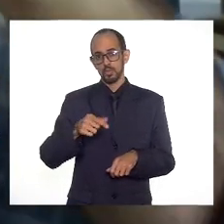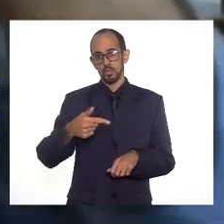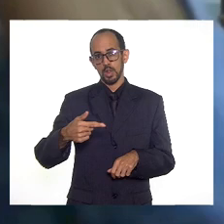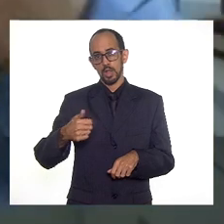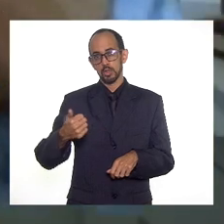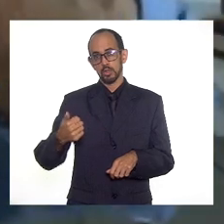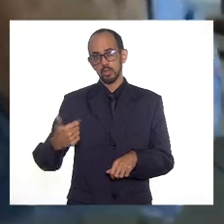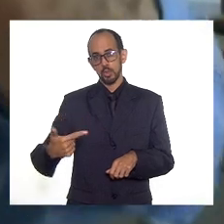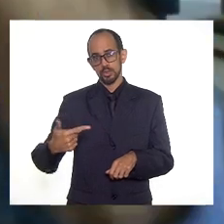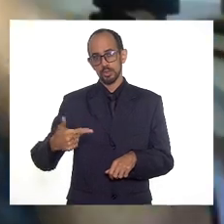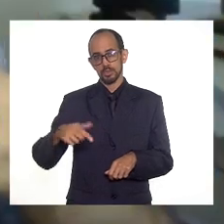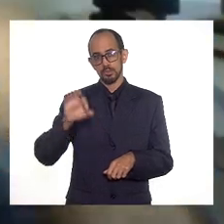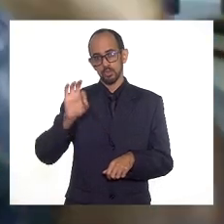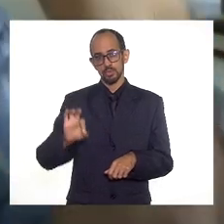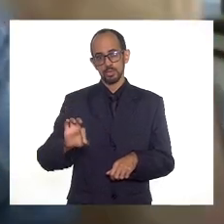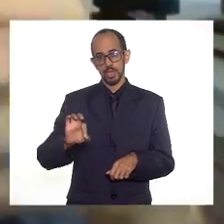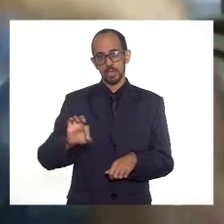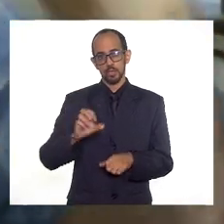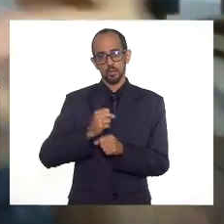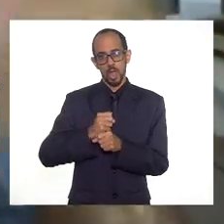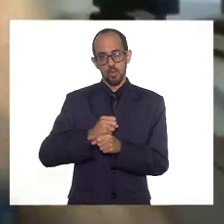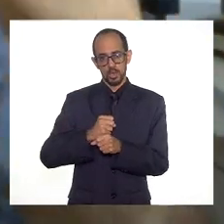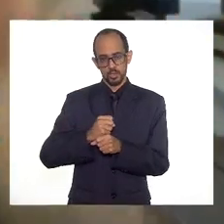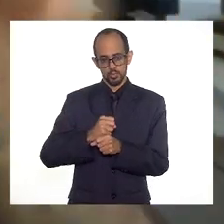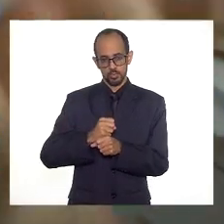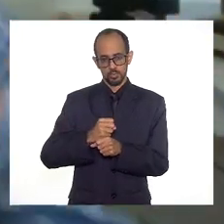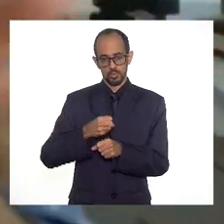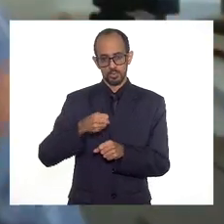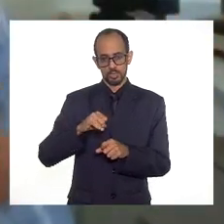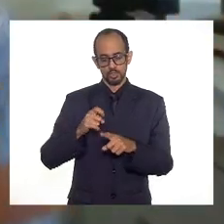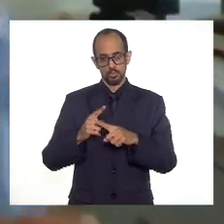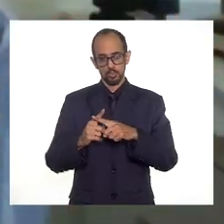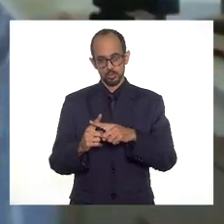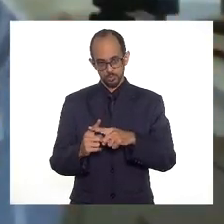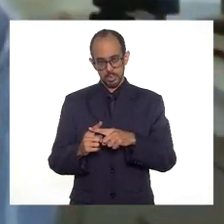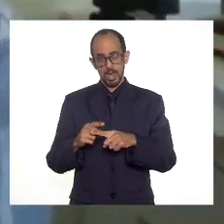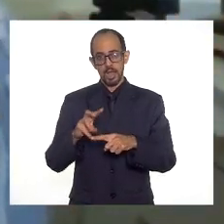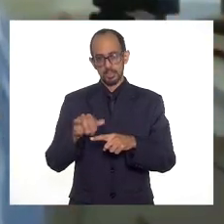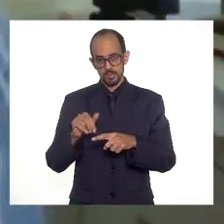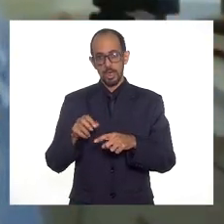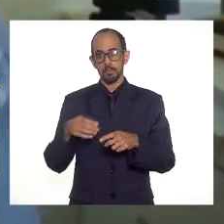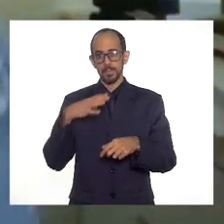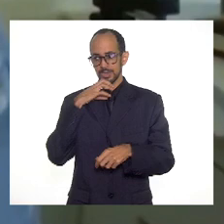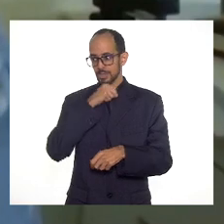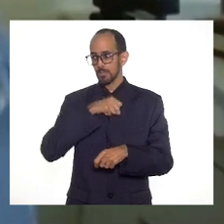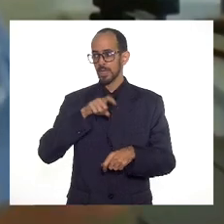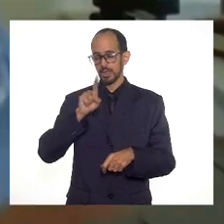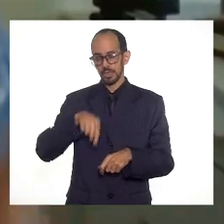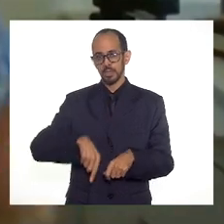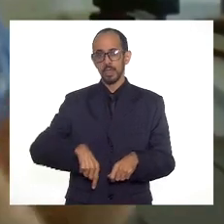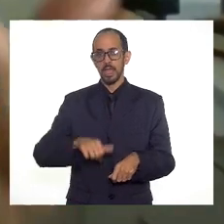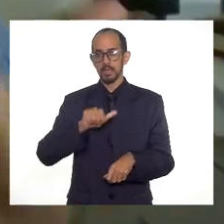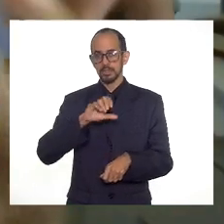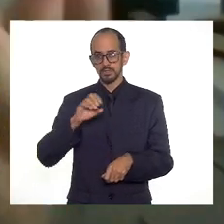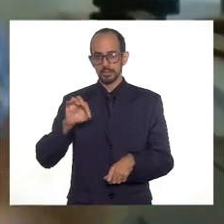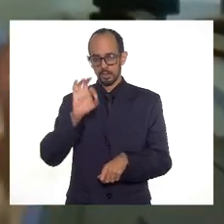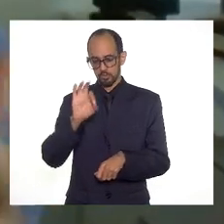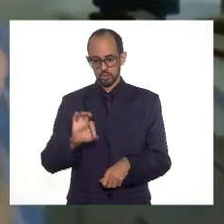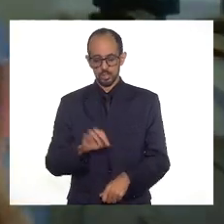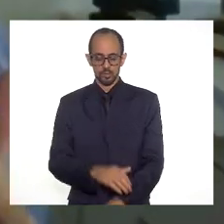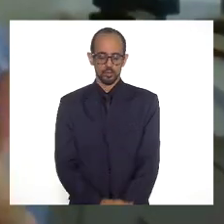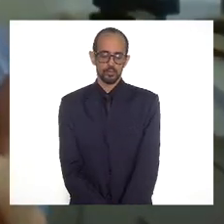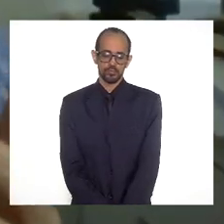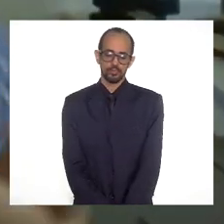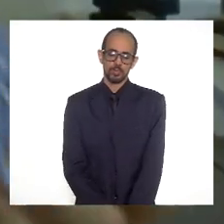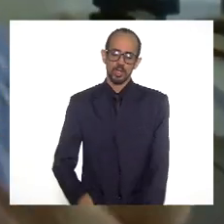11,12% ao ano. Se a gente pegar e multiplicar por 9, vai ver que no último ano não chegou a 100%. Quer